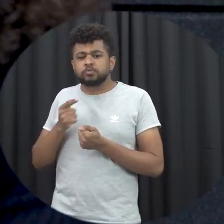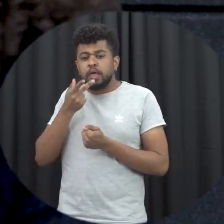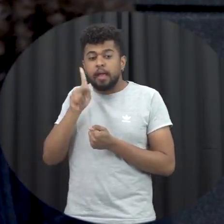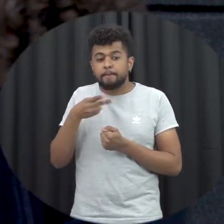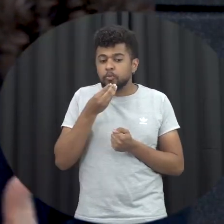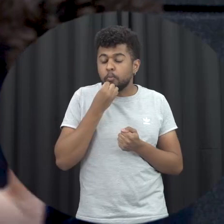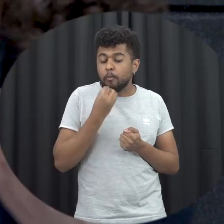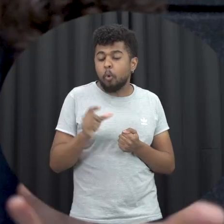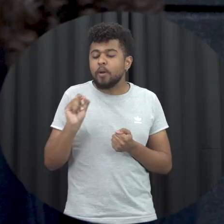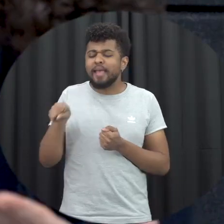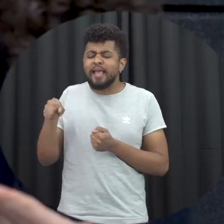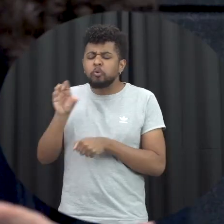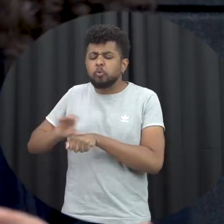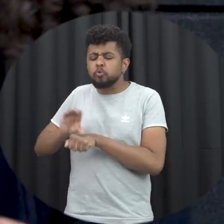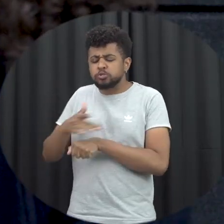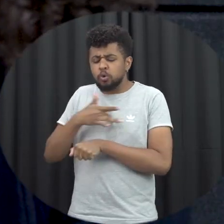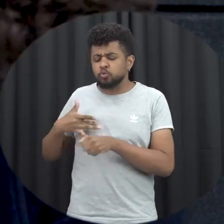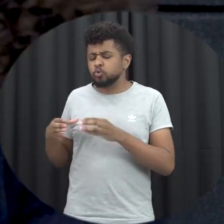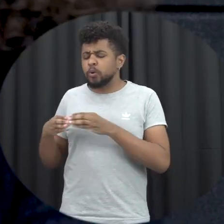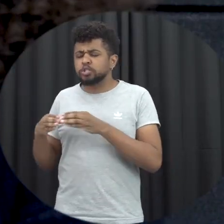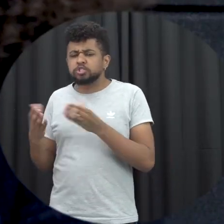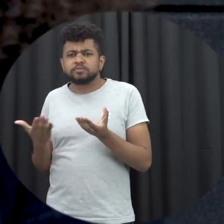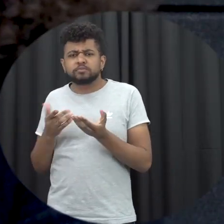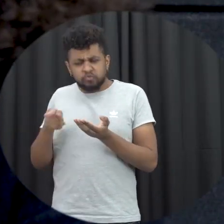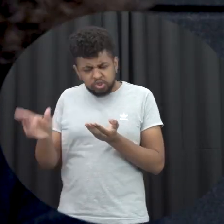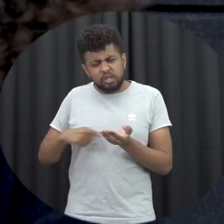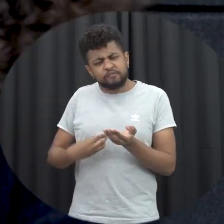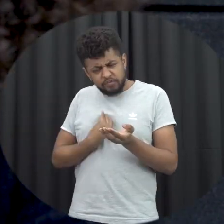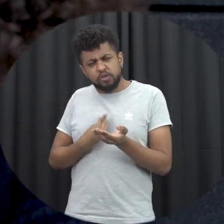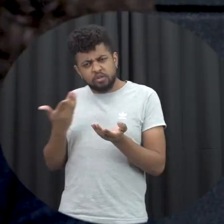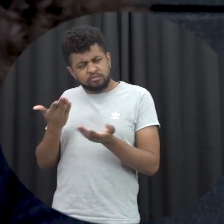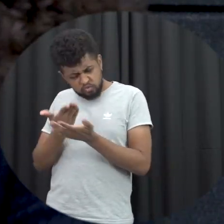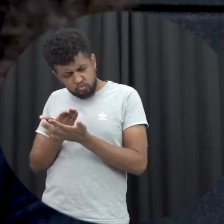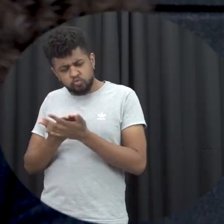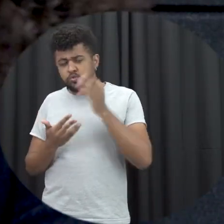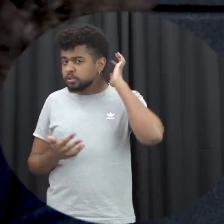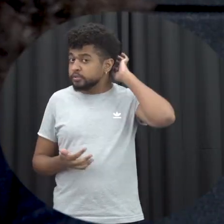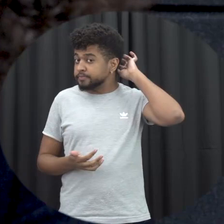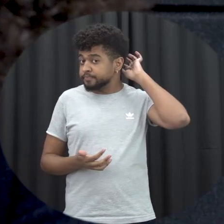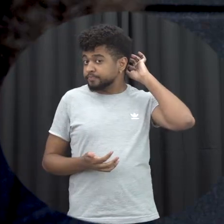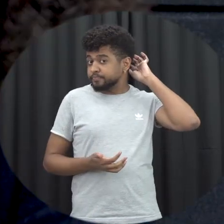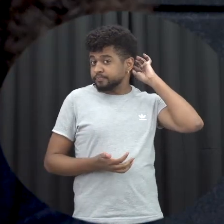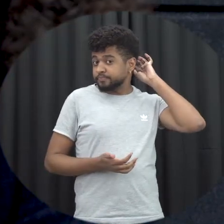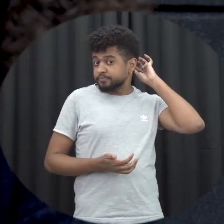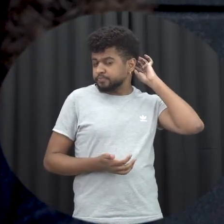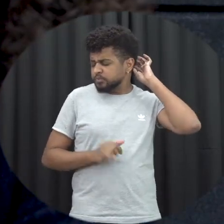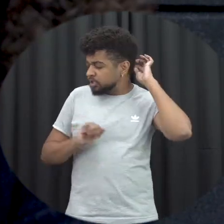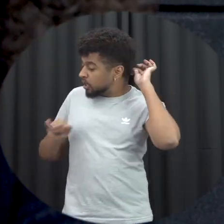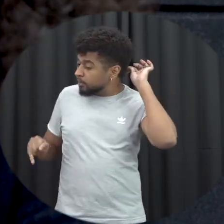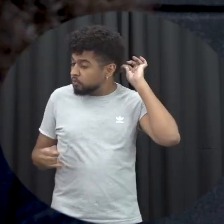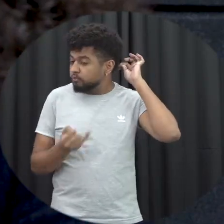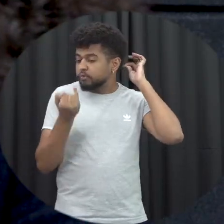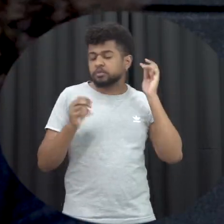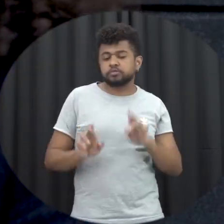não sabe muito bem o que é esse curso da saúde coletiva, mas você já está aí, estuda,